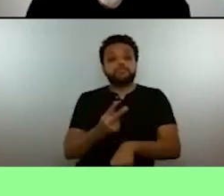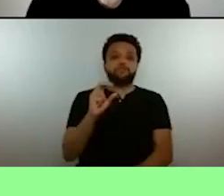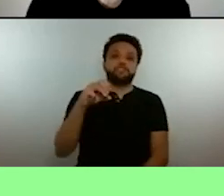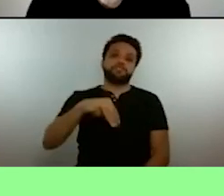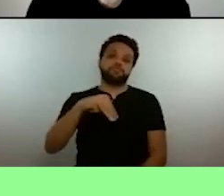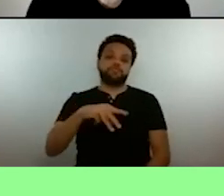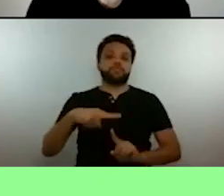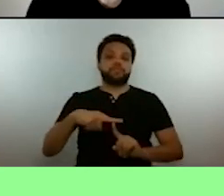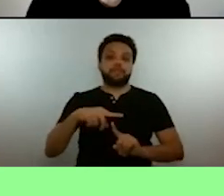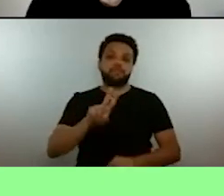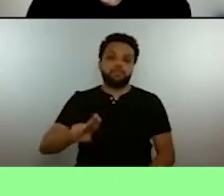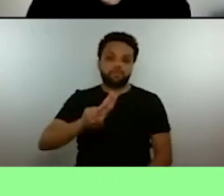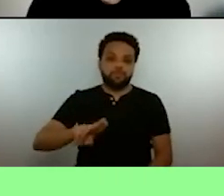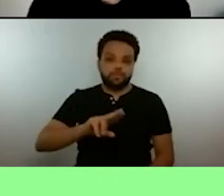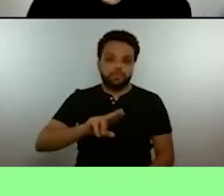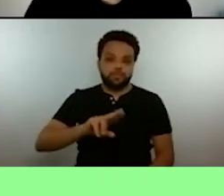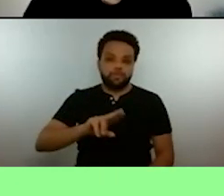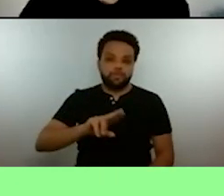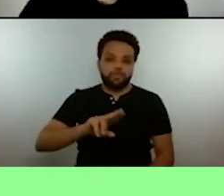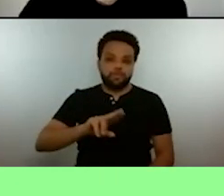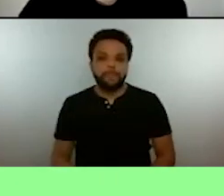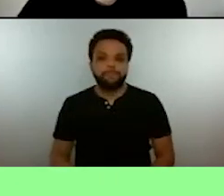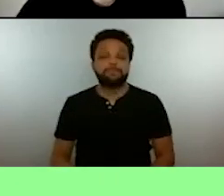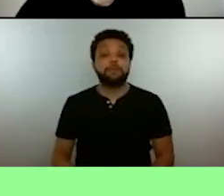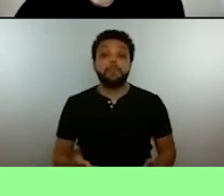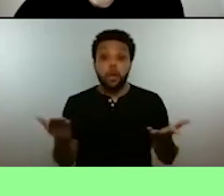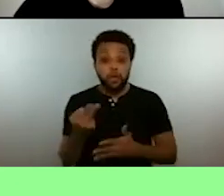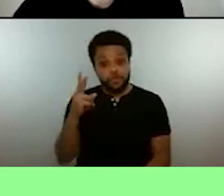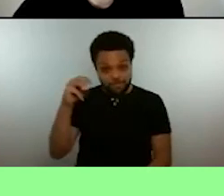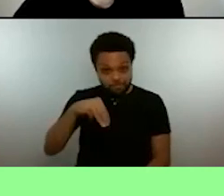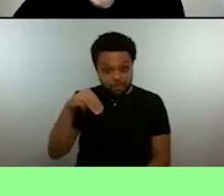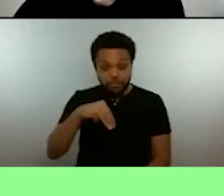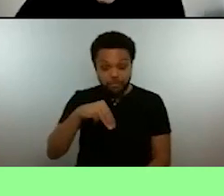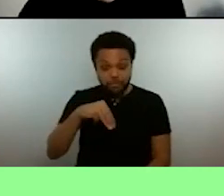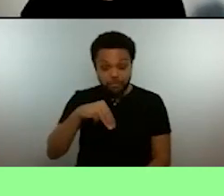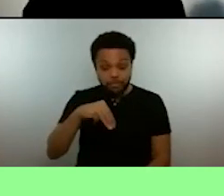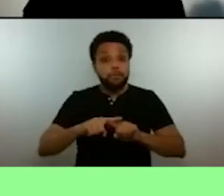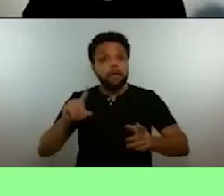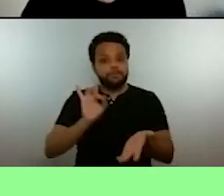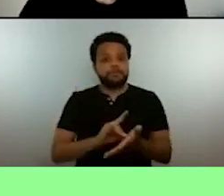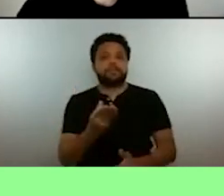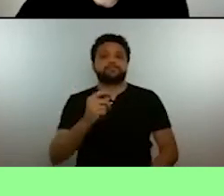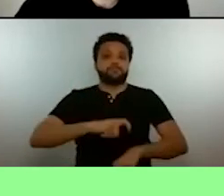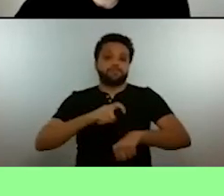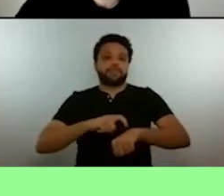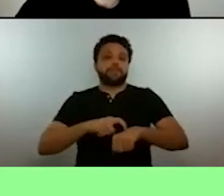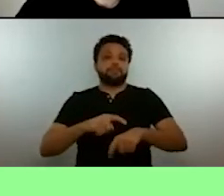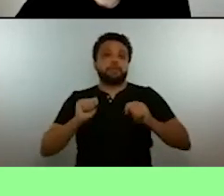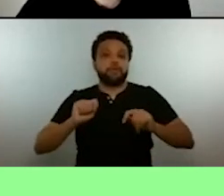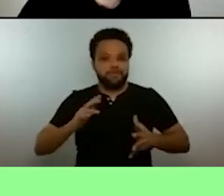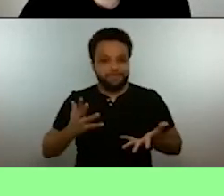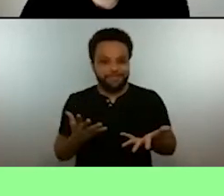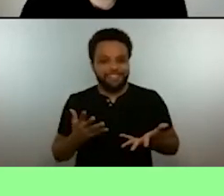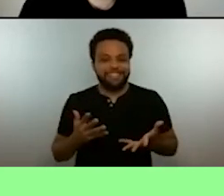dia é muito, né? Então foi bem legal e eu tô mostrando como que eu usava